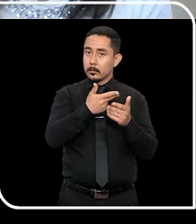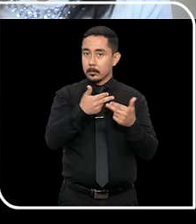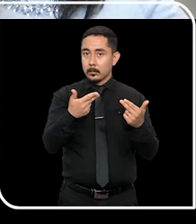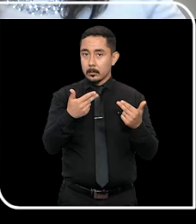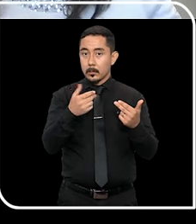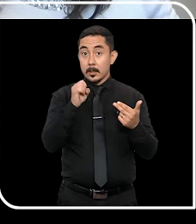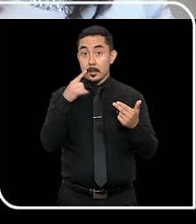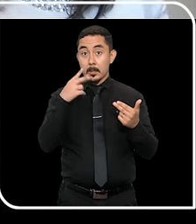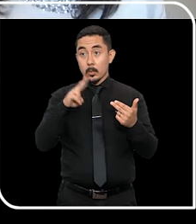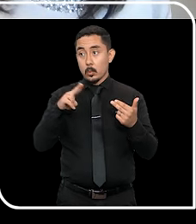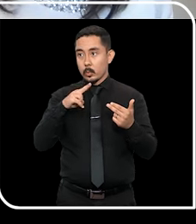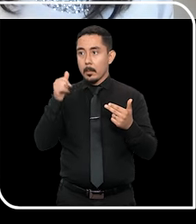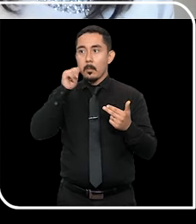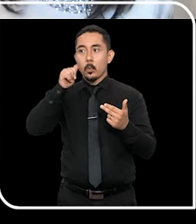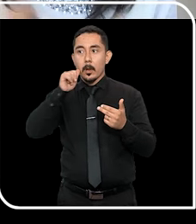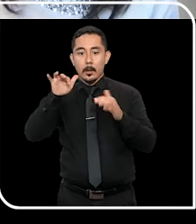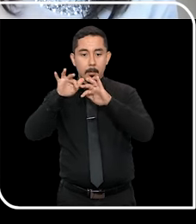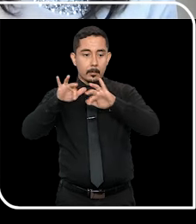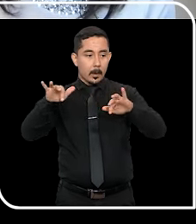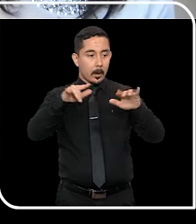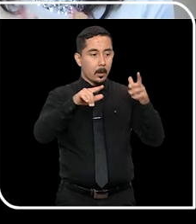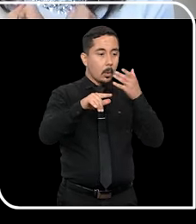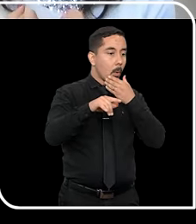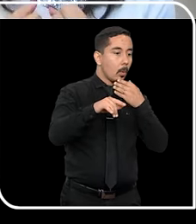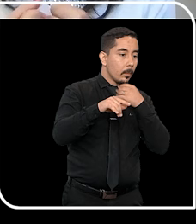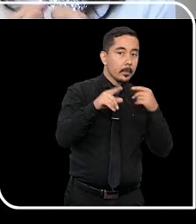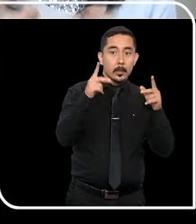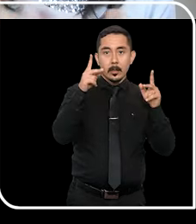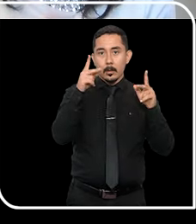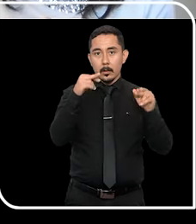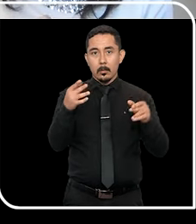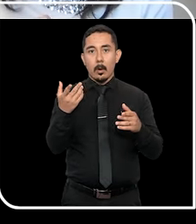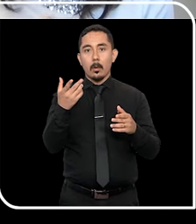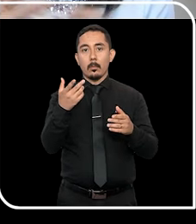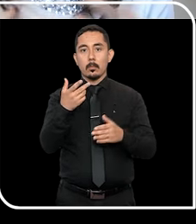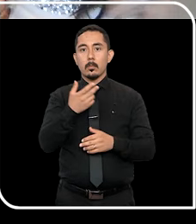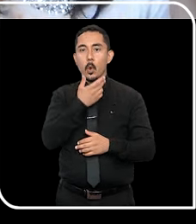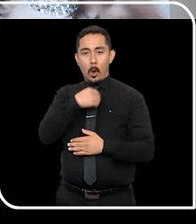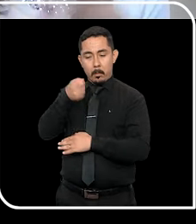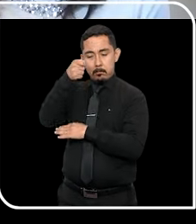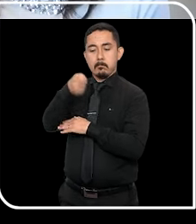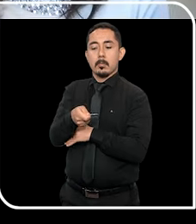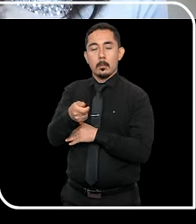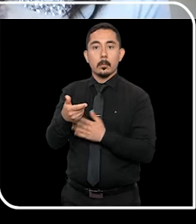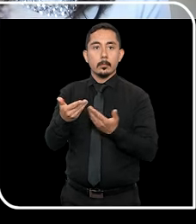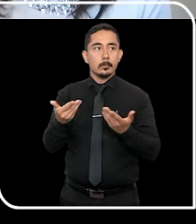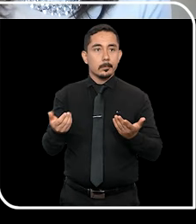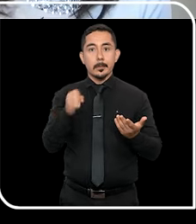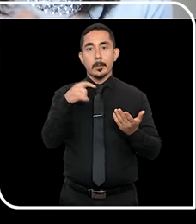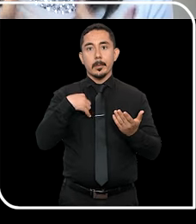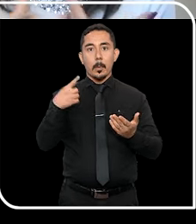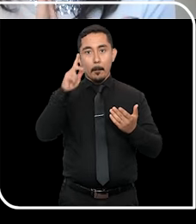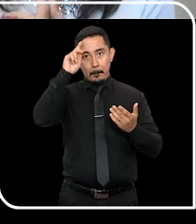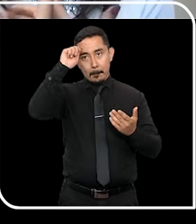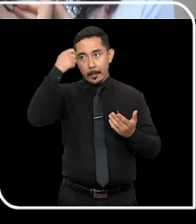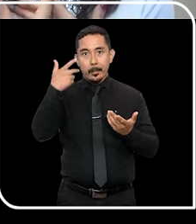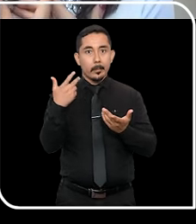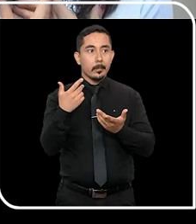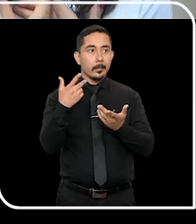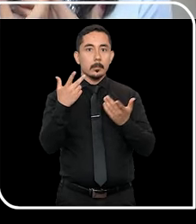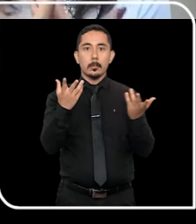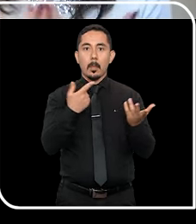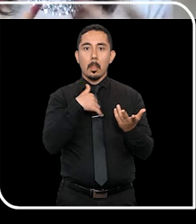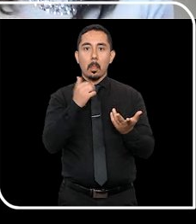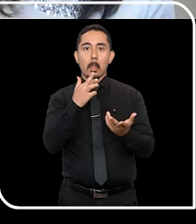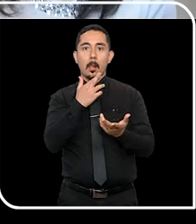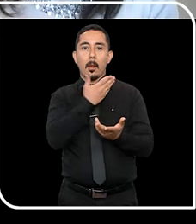mesma coisa de um evento para mulheres separada dos homens eu tô sendo né machista se eu faço com pessoas negras eu tô sendo racistas Então se a gente faz com